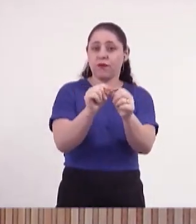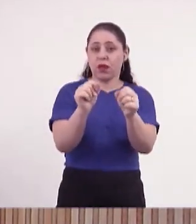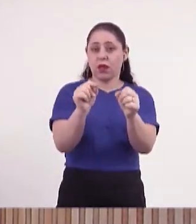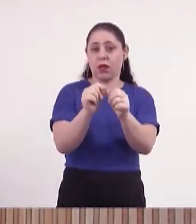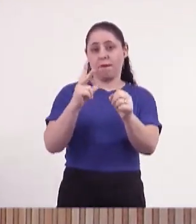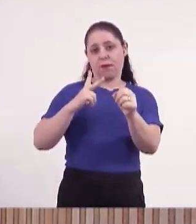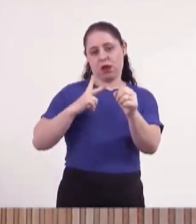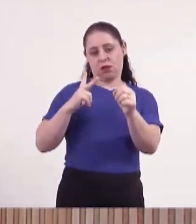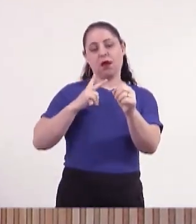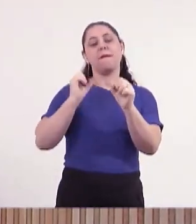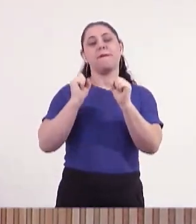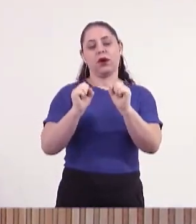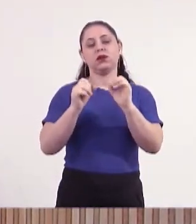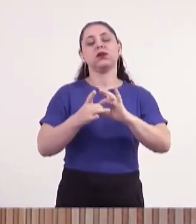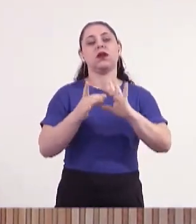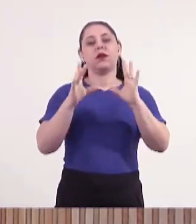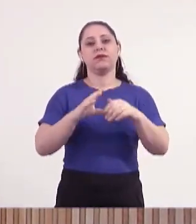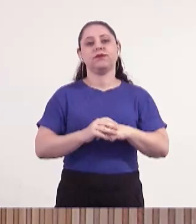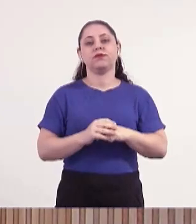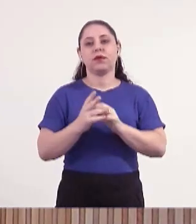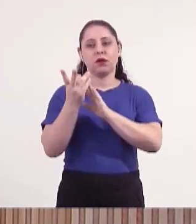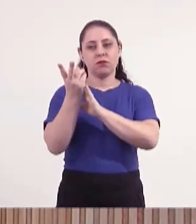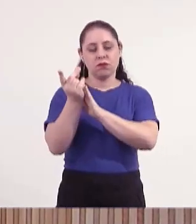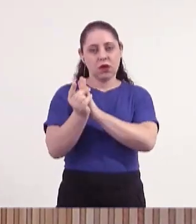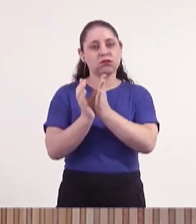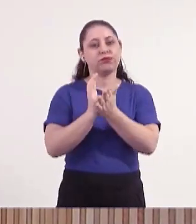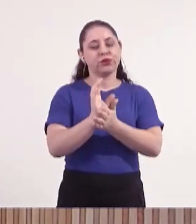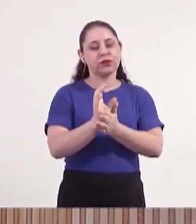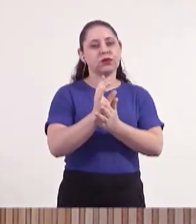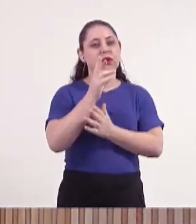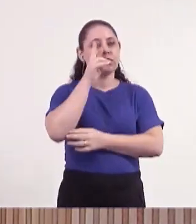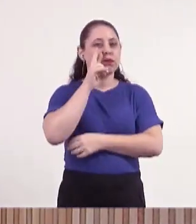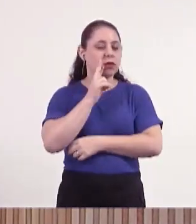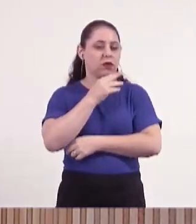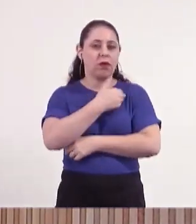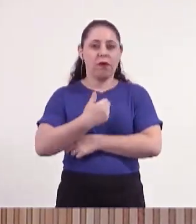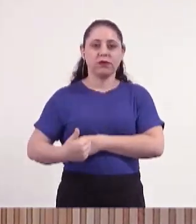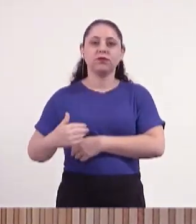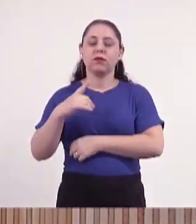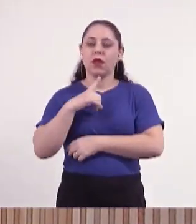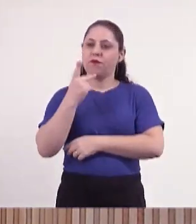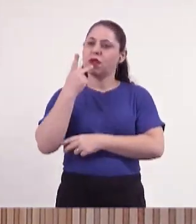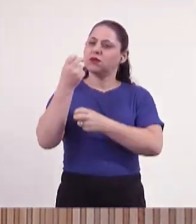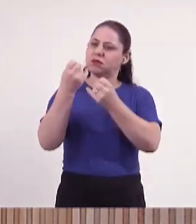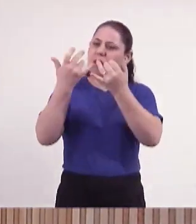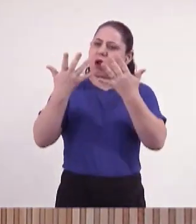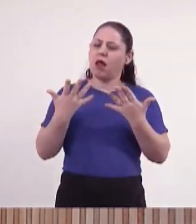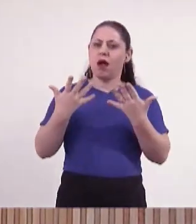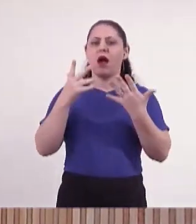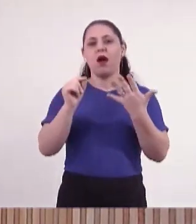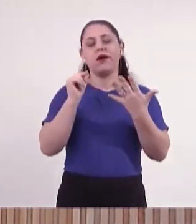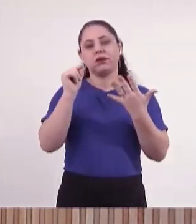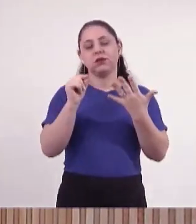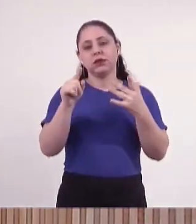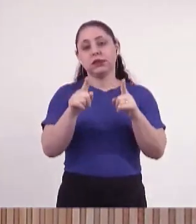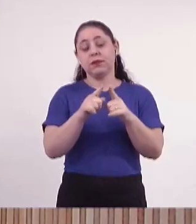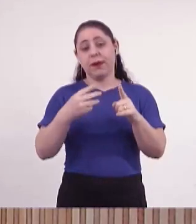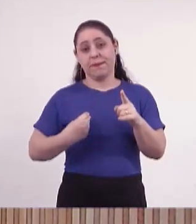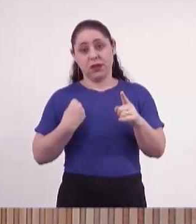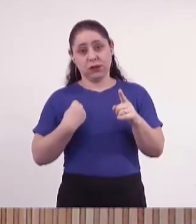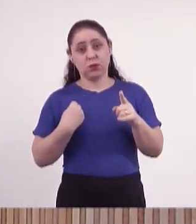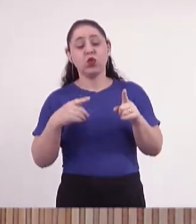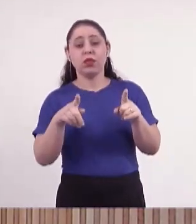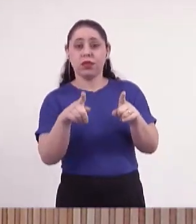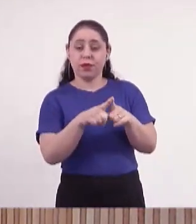a iniciativa privada. Esse plano de investimento, até o governador Eduardo Riedel tem falado publicamente sobre isso, inclusive